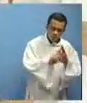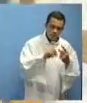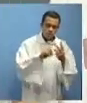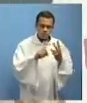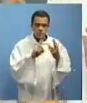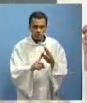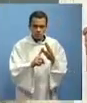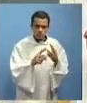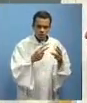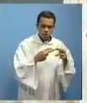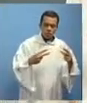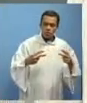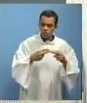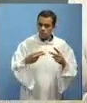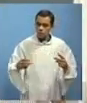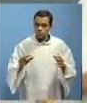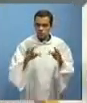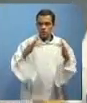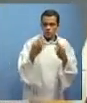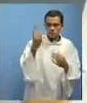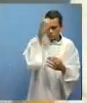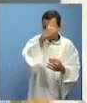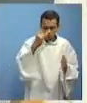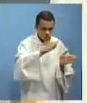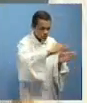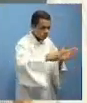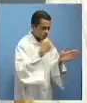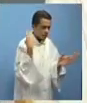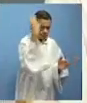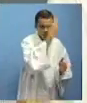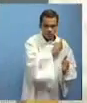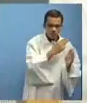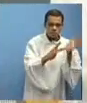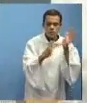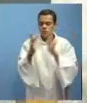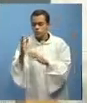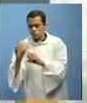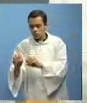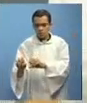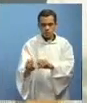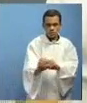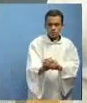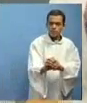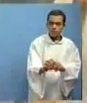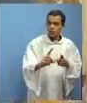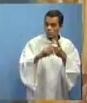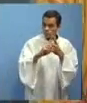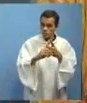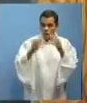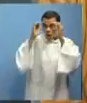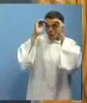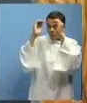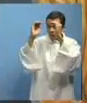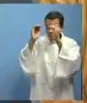nossa família assuma sua vocação que é família sagrada primeiro obediência à palavra